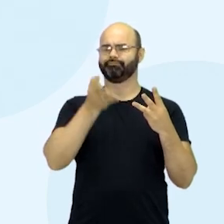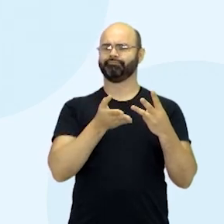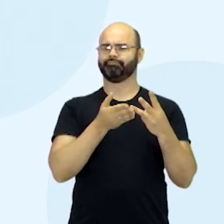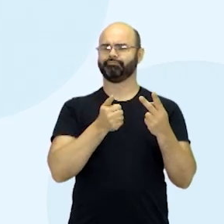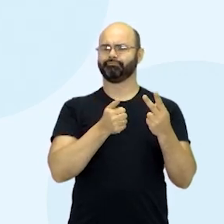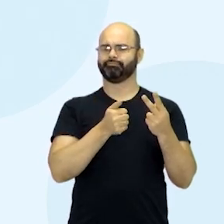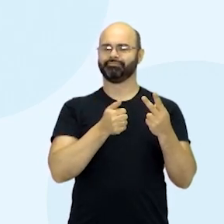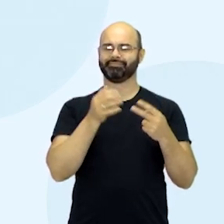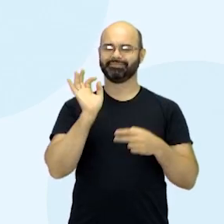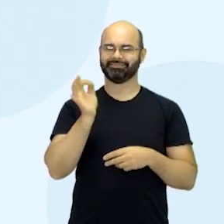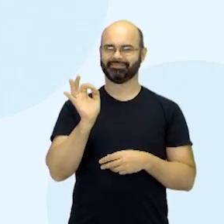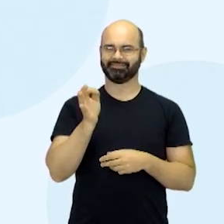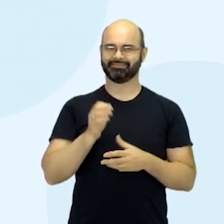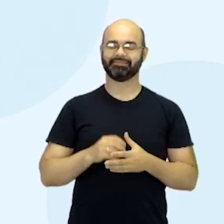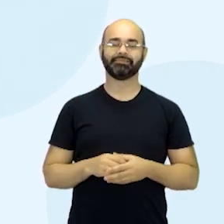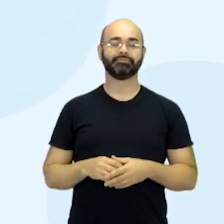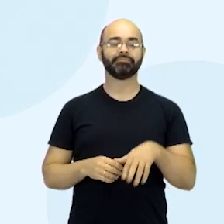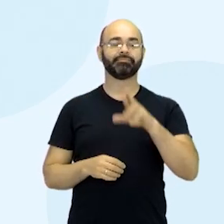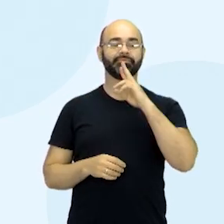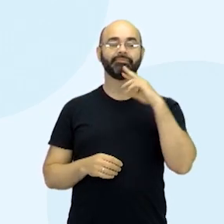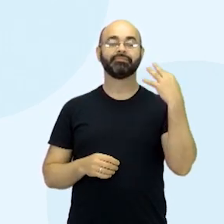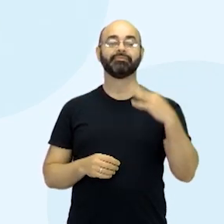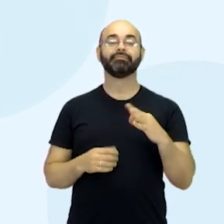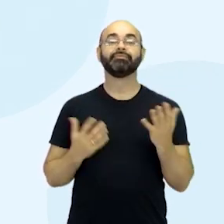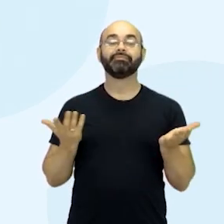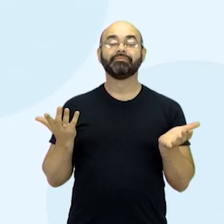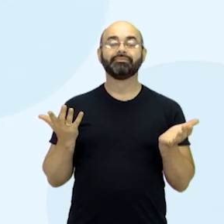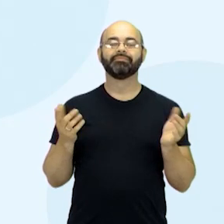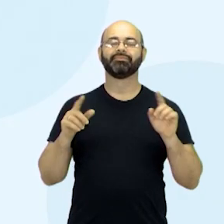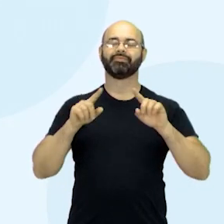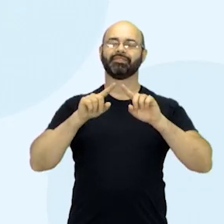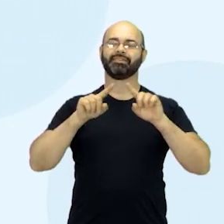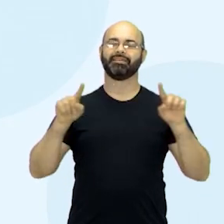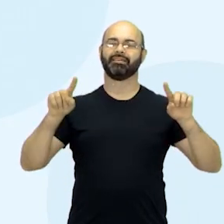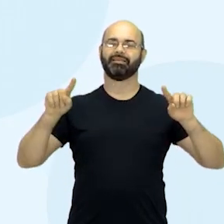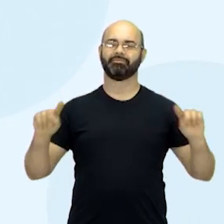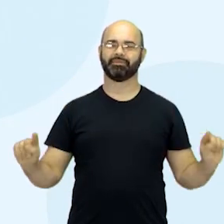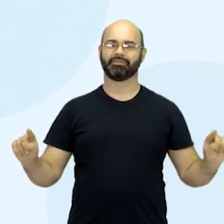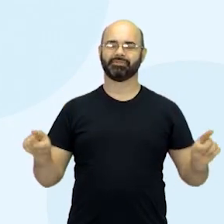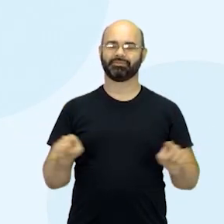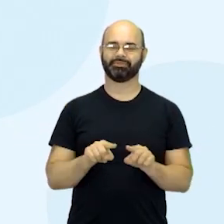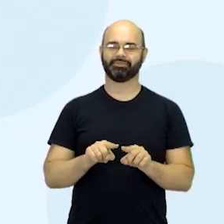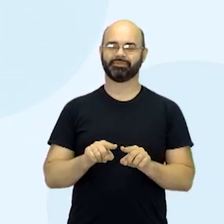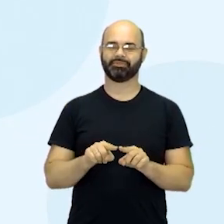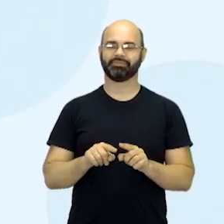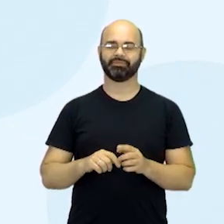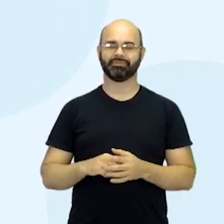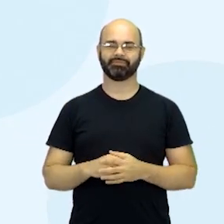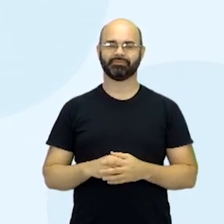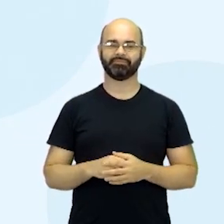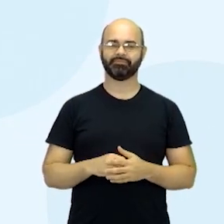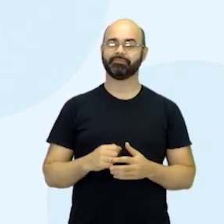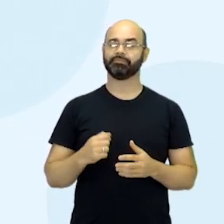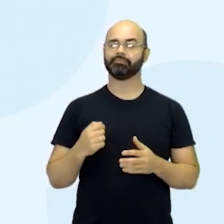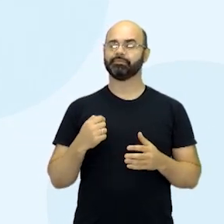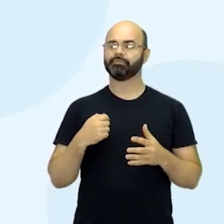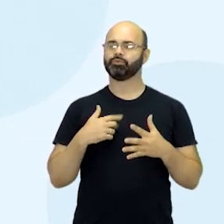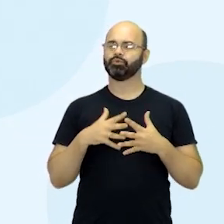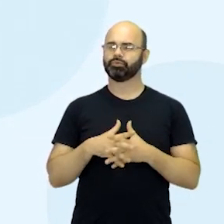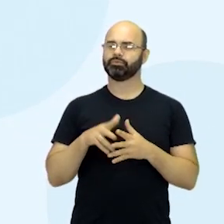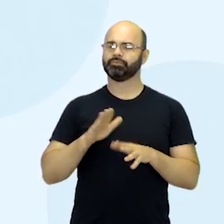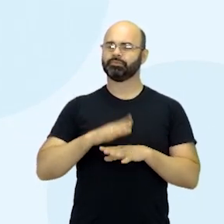só. Nós temos aí a resposta correta, que é o trapézio, né? Eu ficaria, né? Eu acho que confundiria bastante a ideia